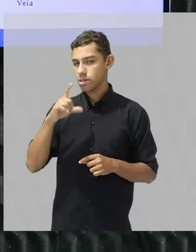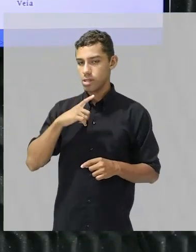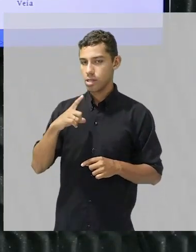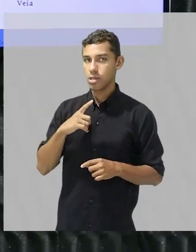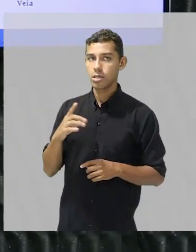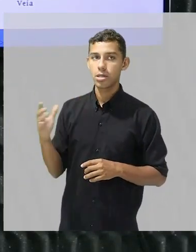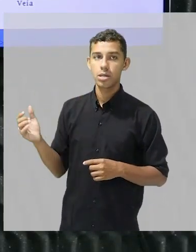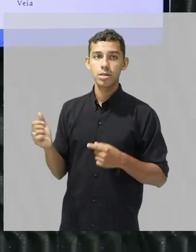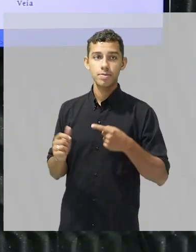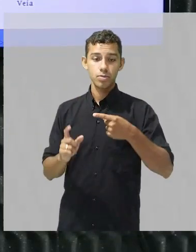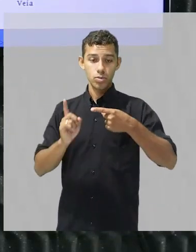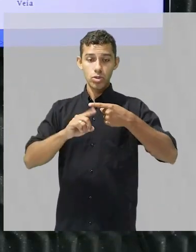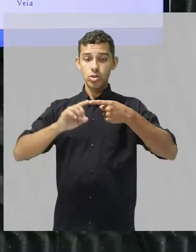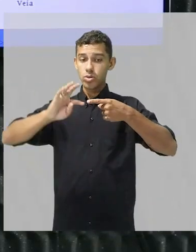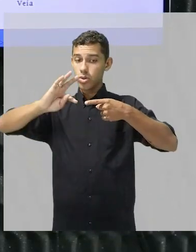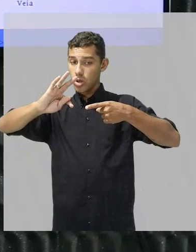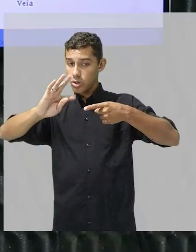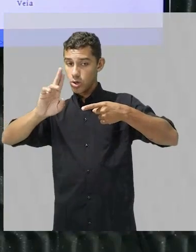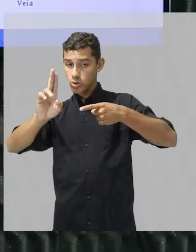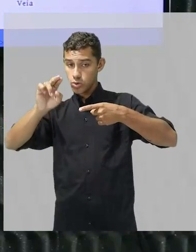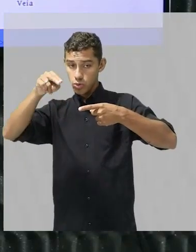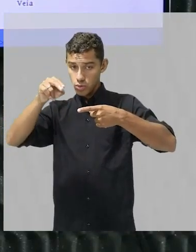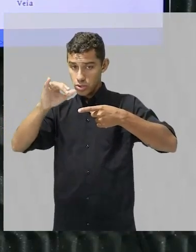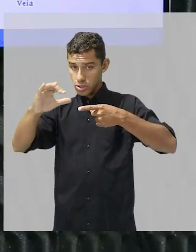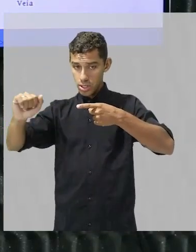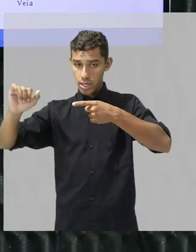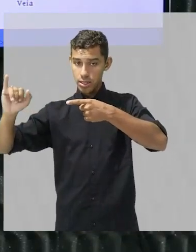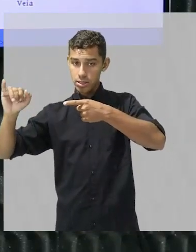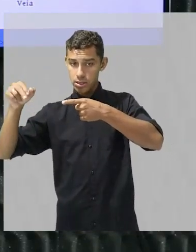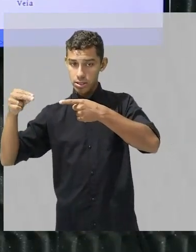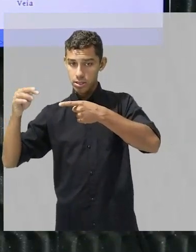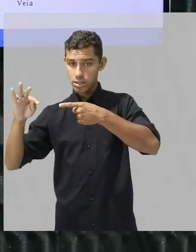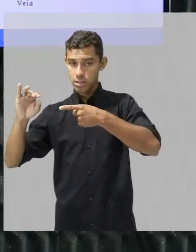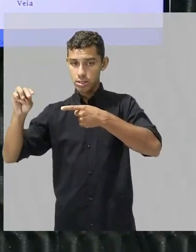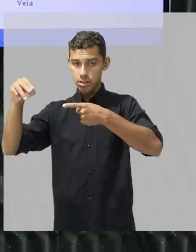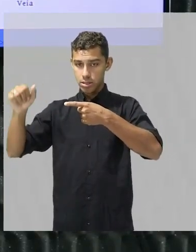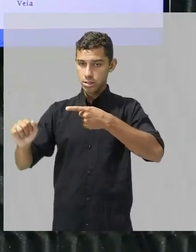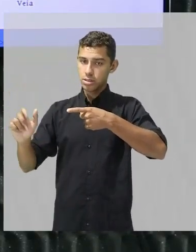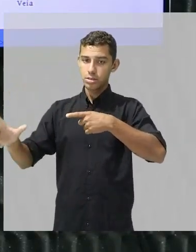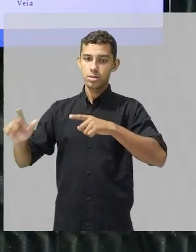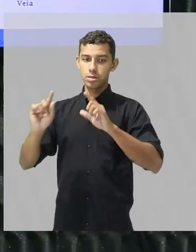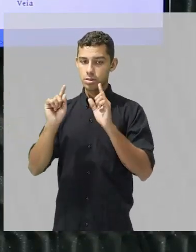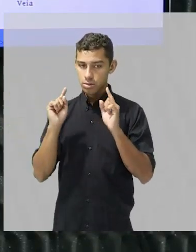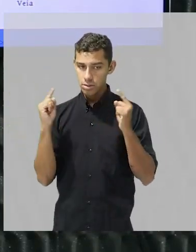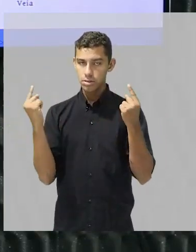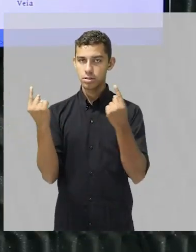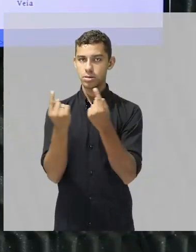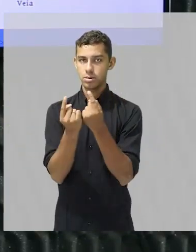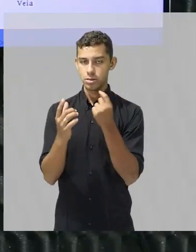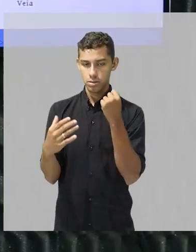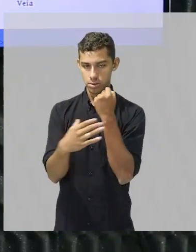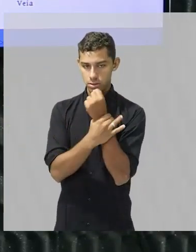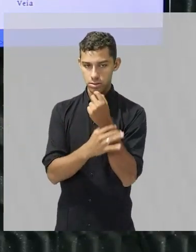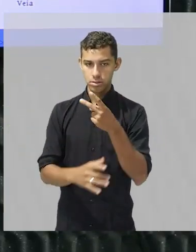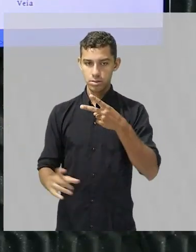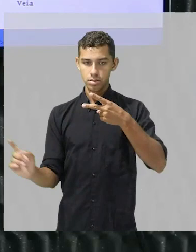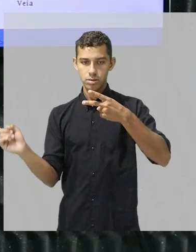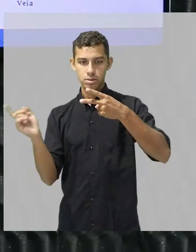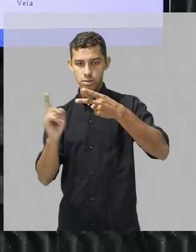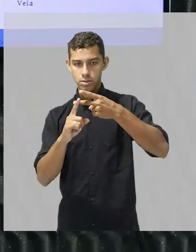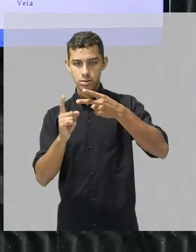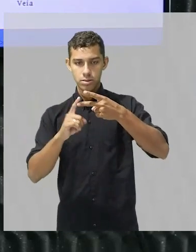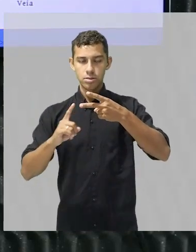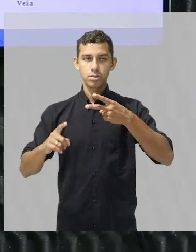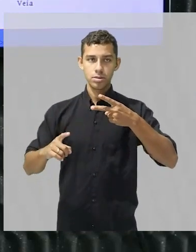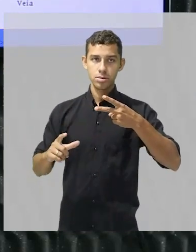aqui uma túnica íntima, que é essa camada interna, tá? Que reveste a parede interna do vaso sanguíneo, que pode